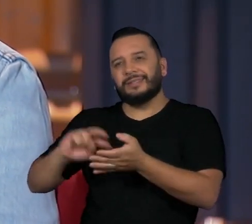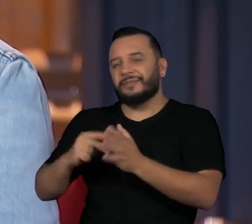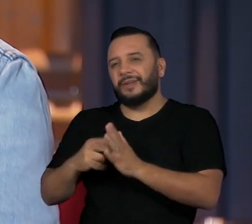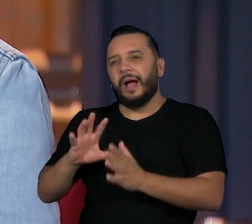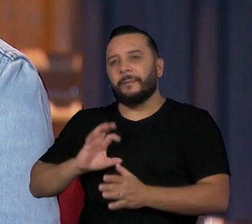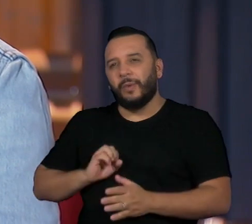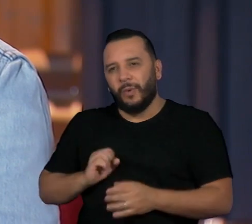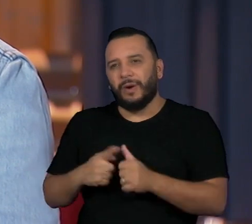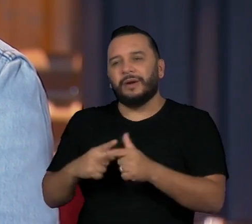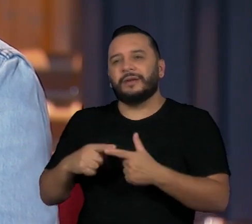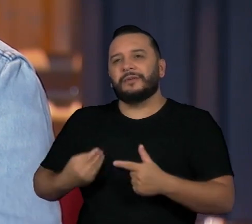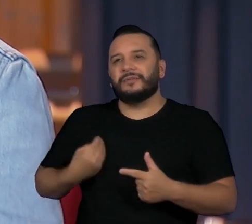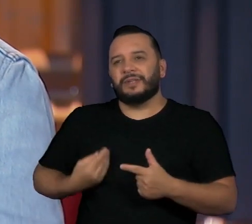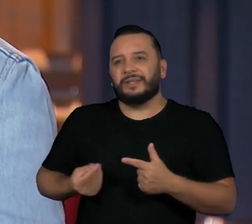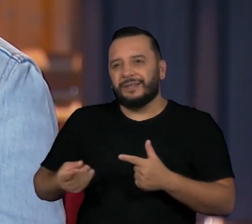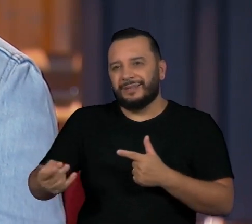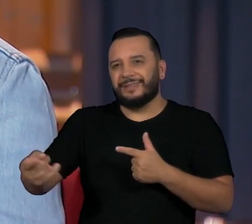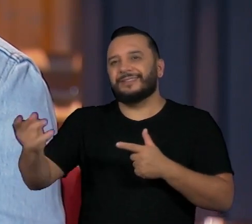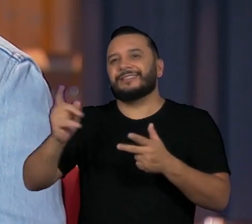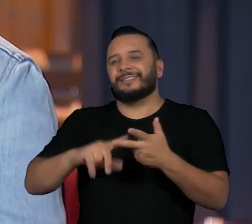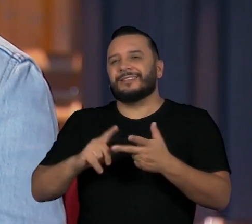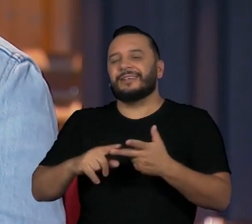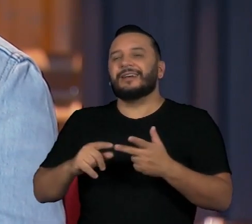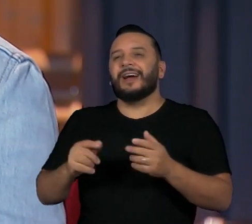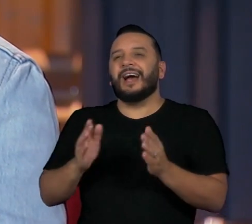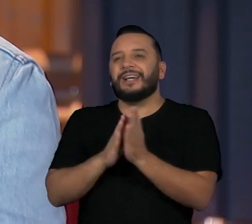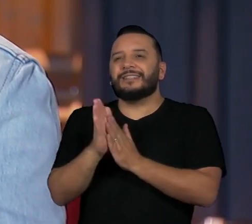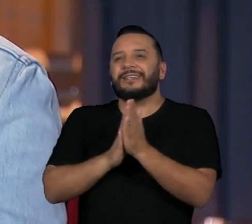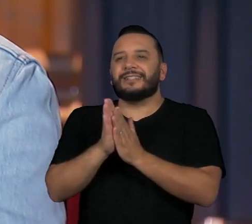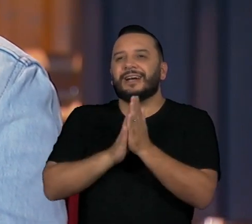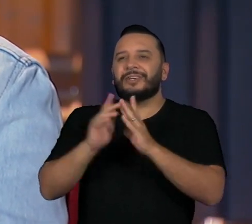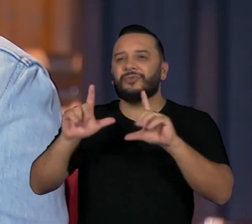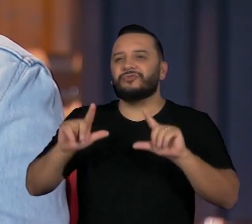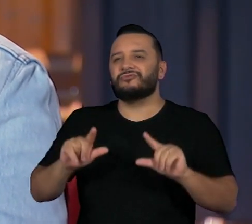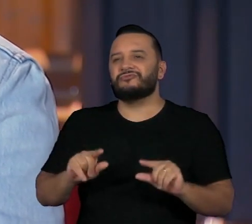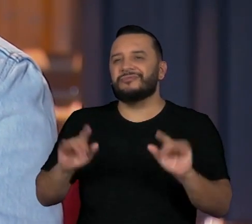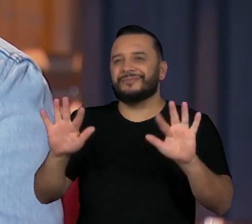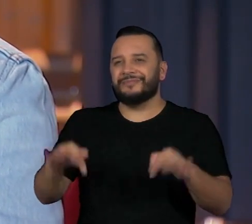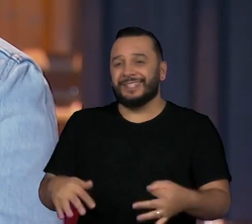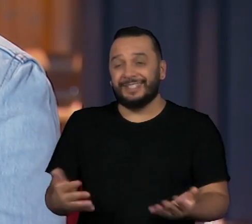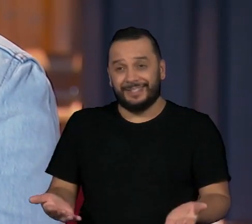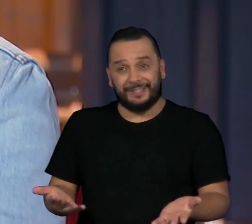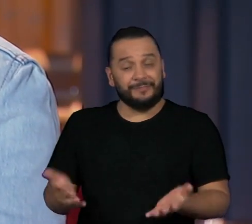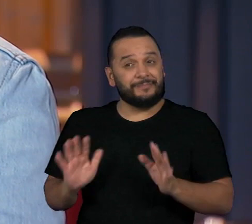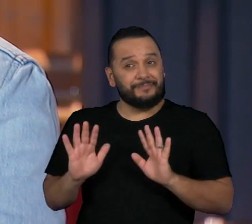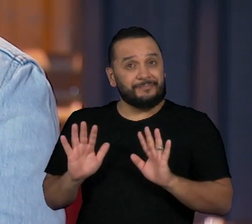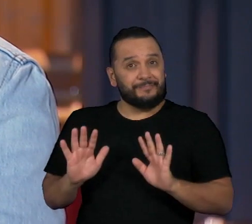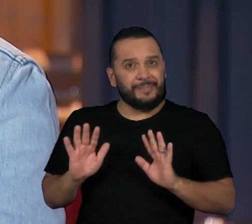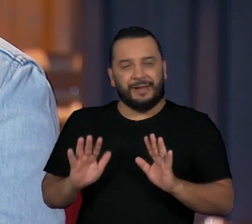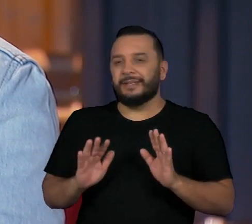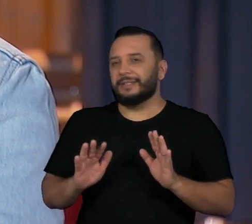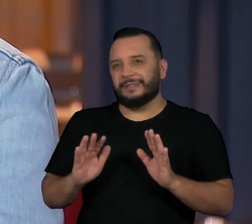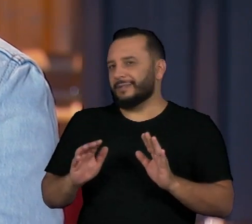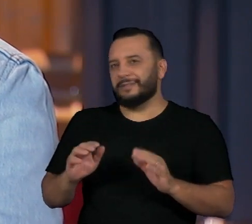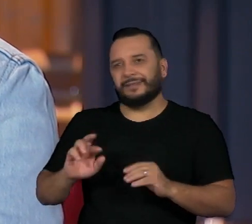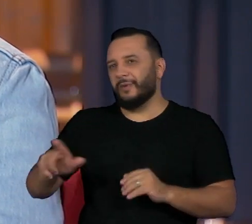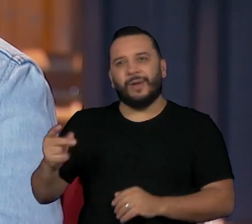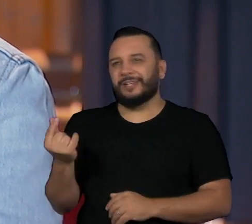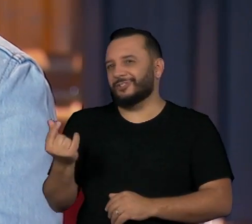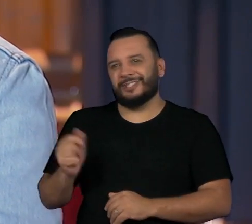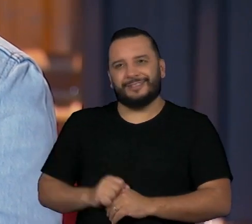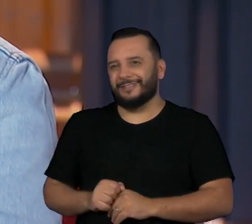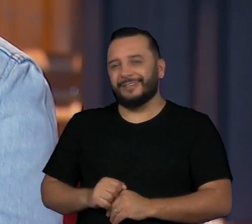de fim da ansiedade, né? Mas essas práticas que levam nessa direção, elas não envolvem aquisição de